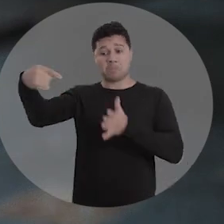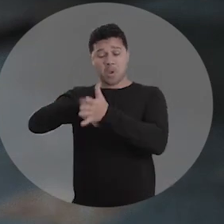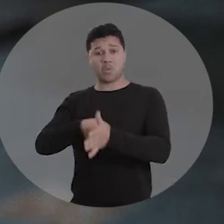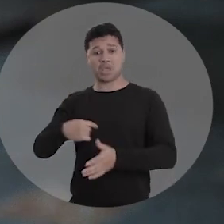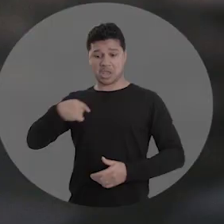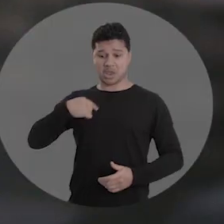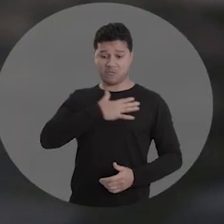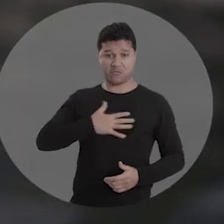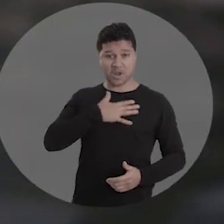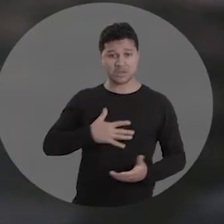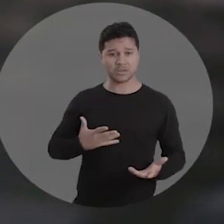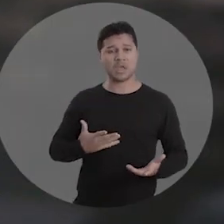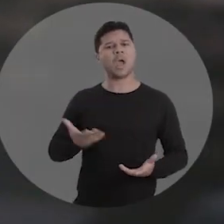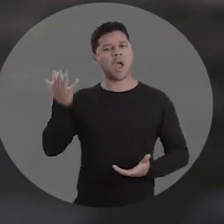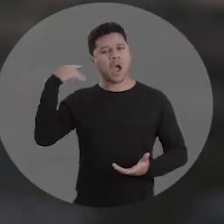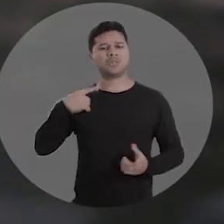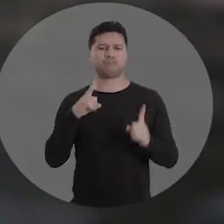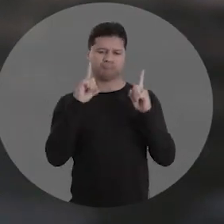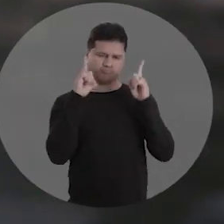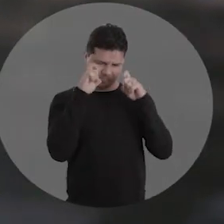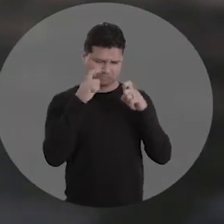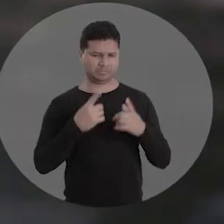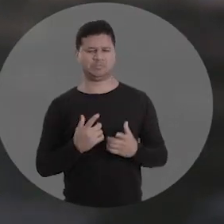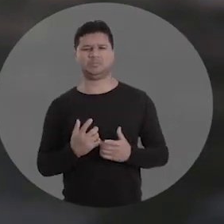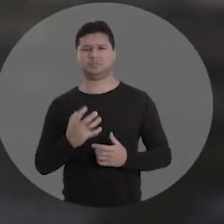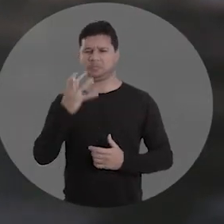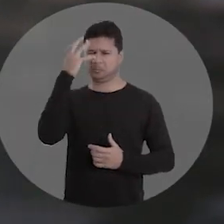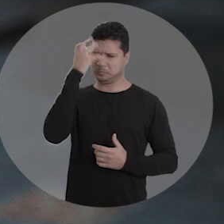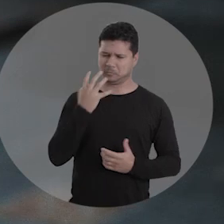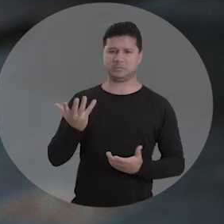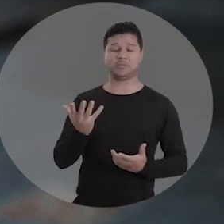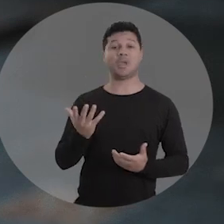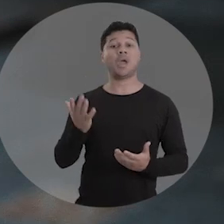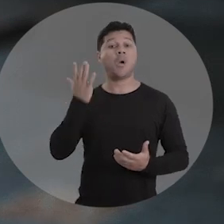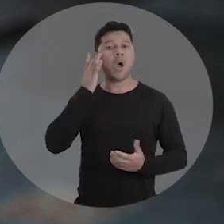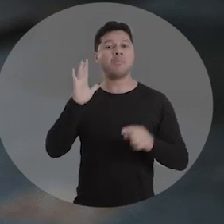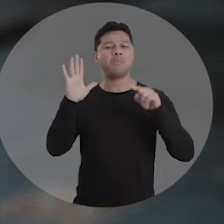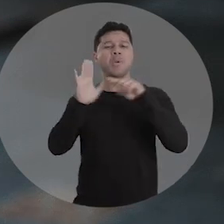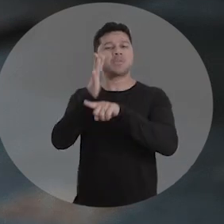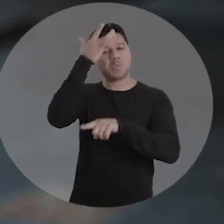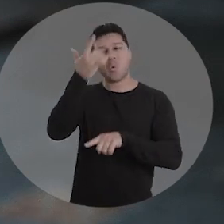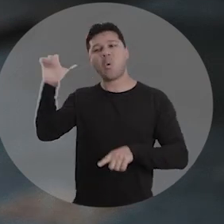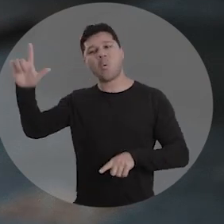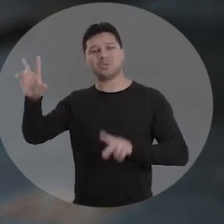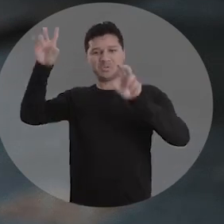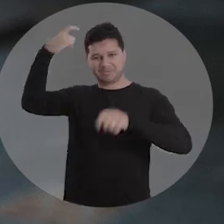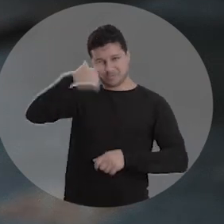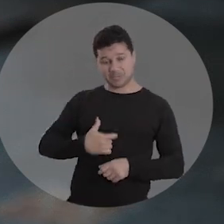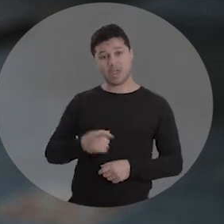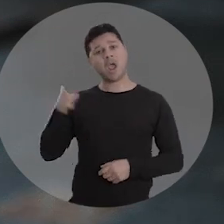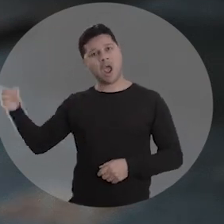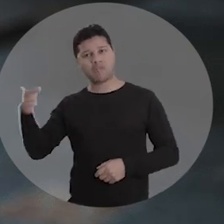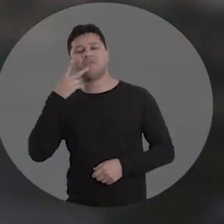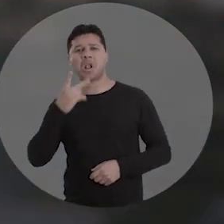tô o que outra opção mais rezemos a mais chata acho que se essa pergunta foi feita pra outra pessoa